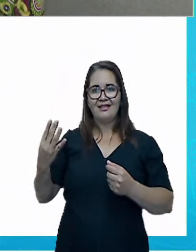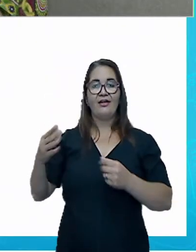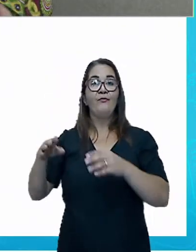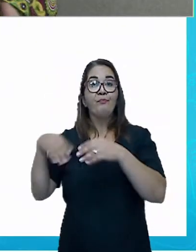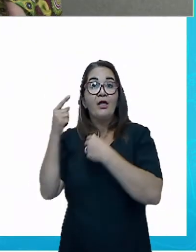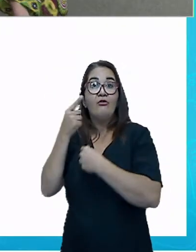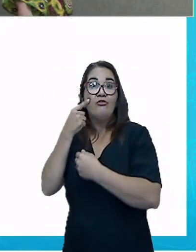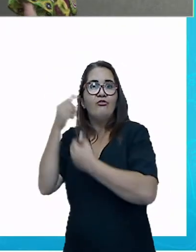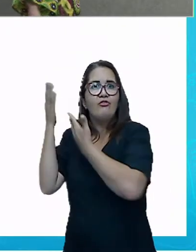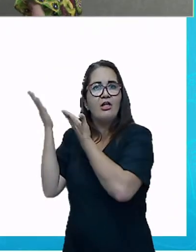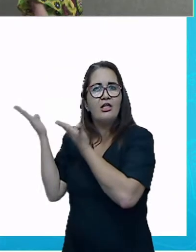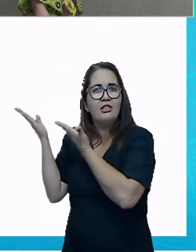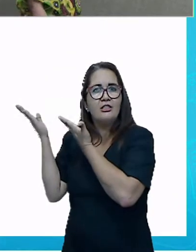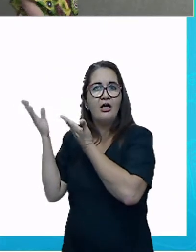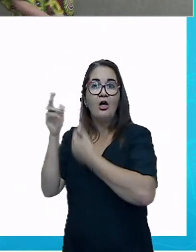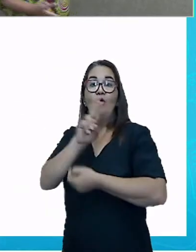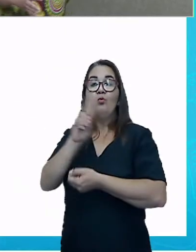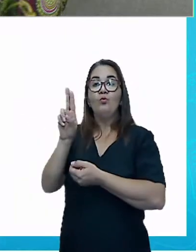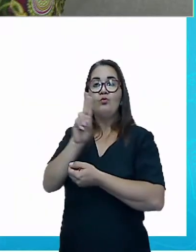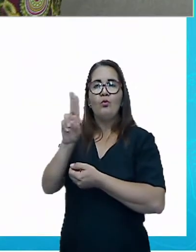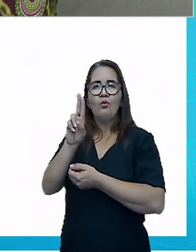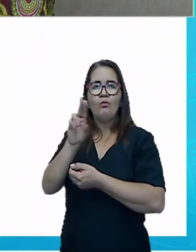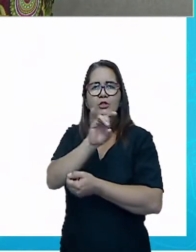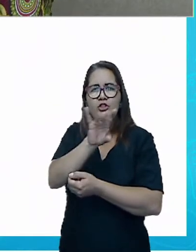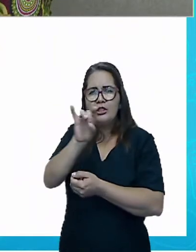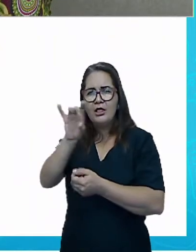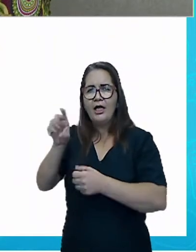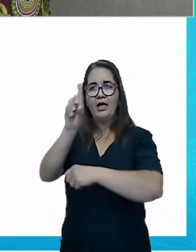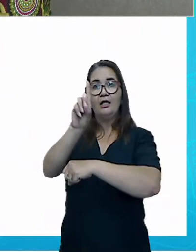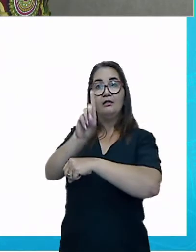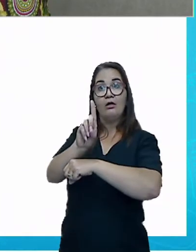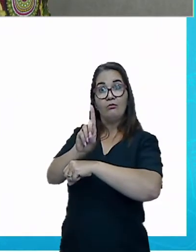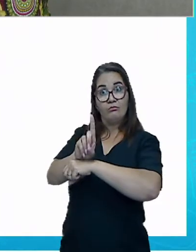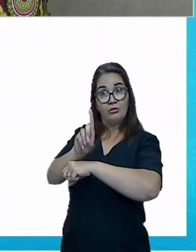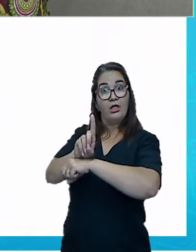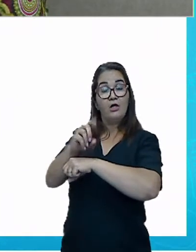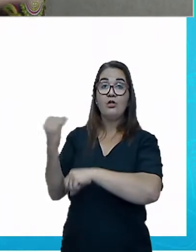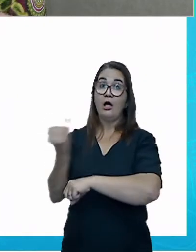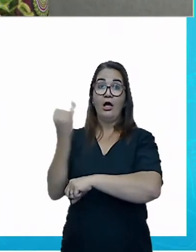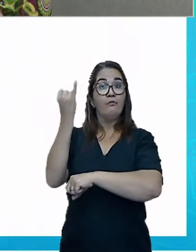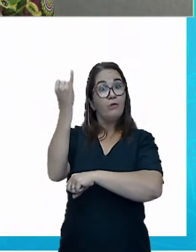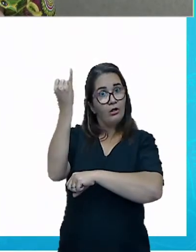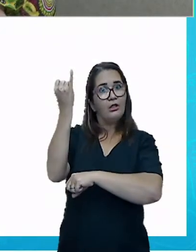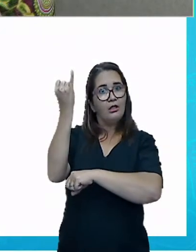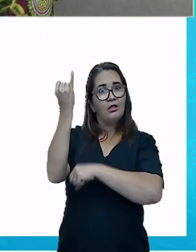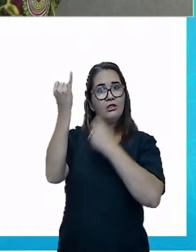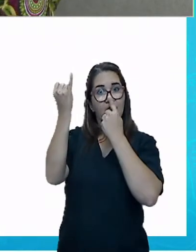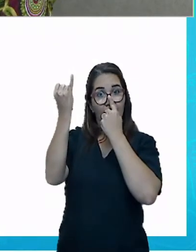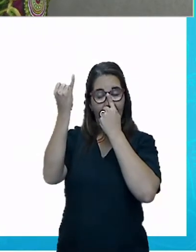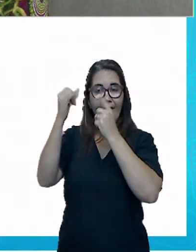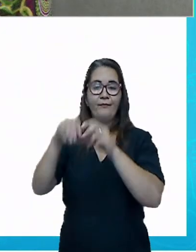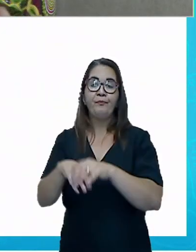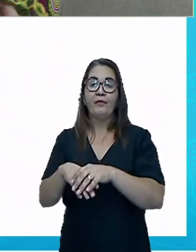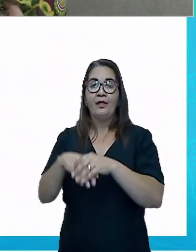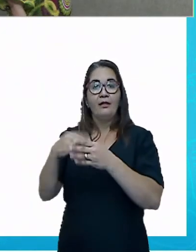guerra, a religião onde que eles rezam para quando vão para a guerra é para o Oxum.